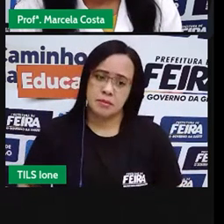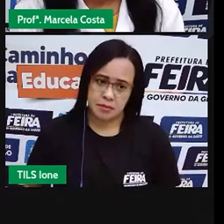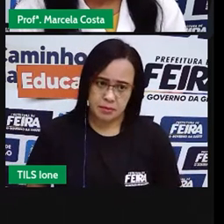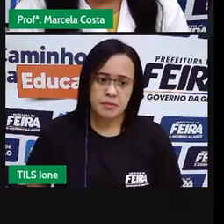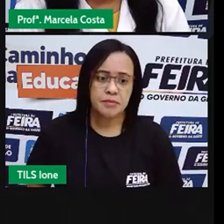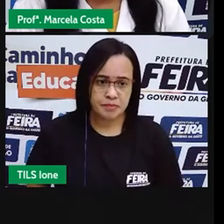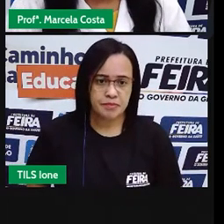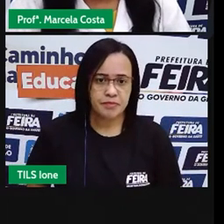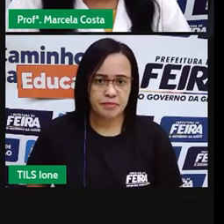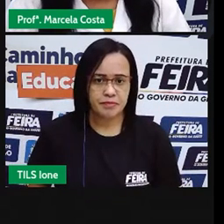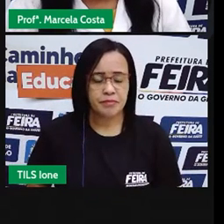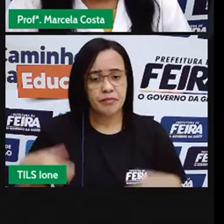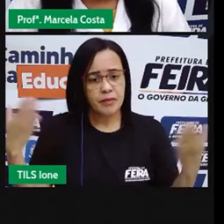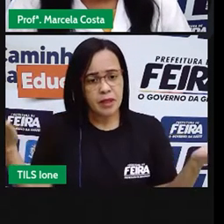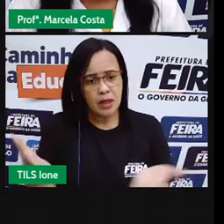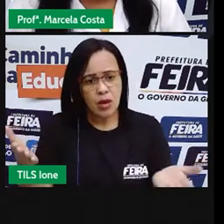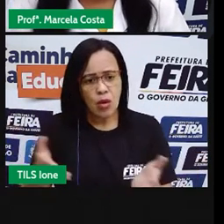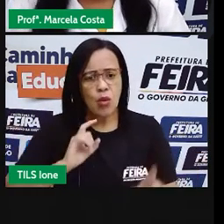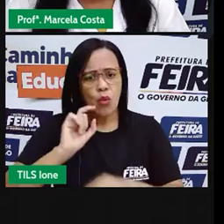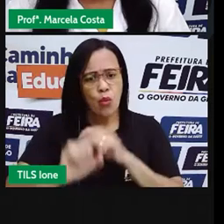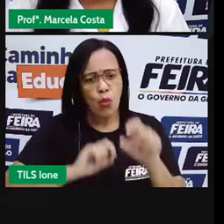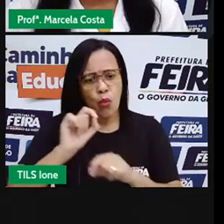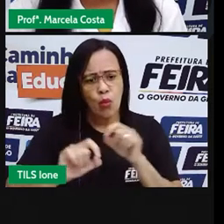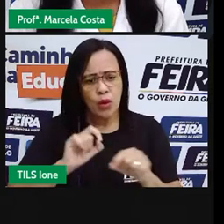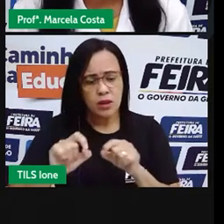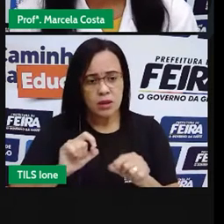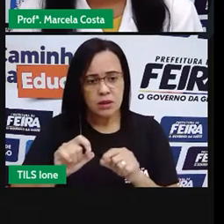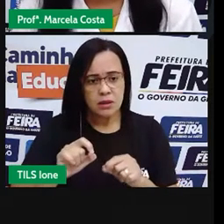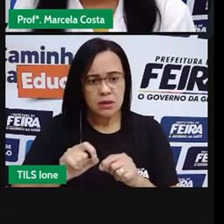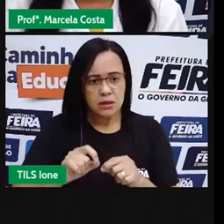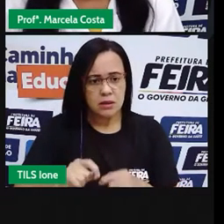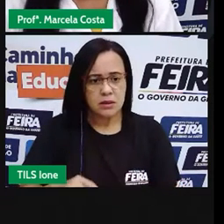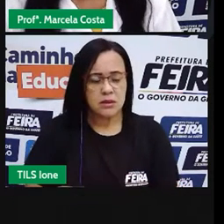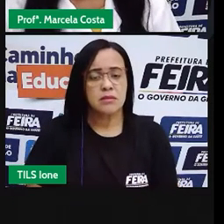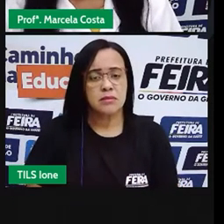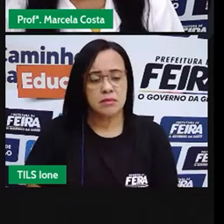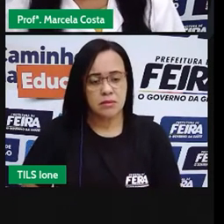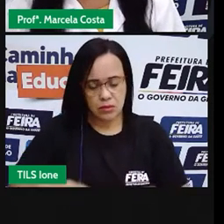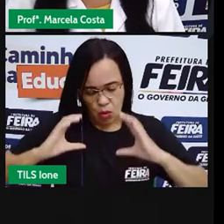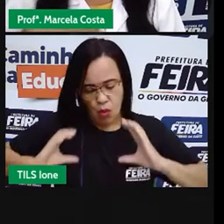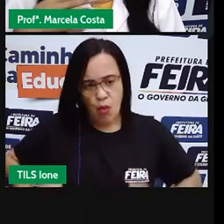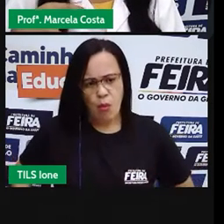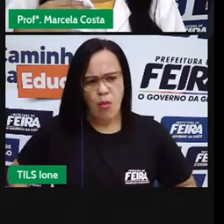e agora esse jeito de ir